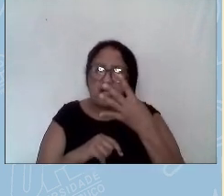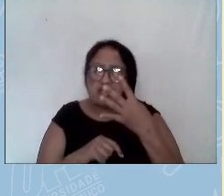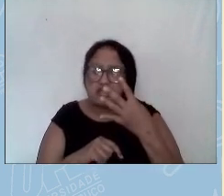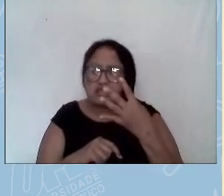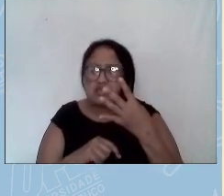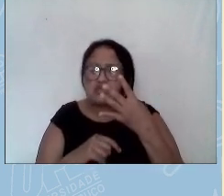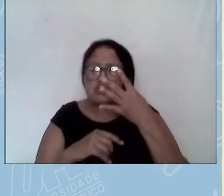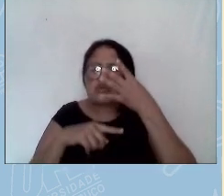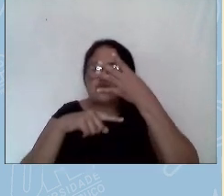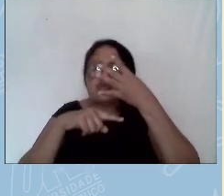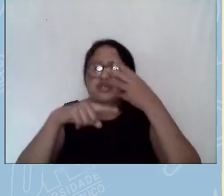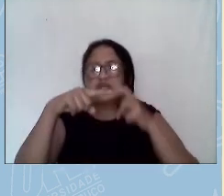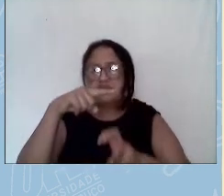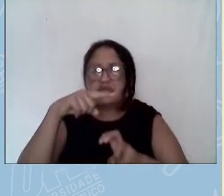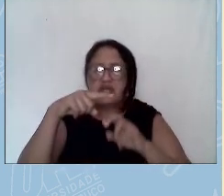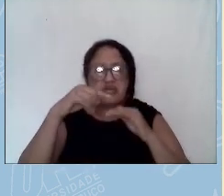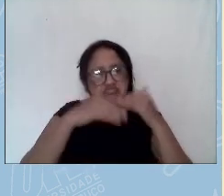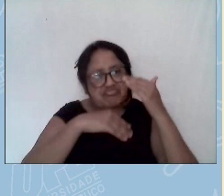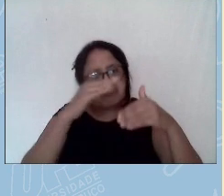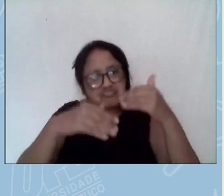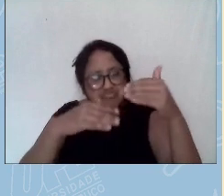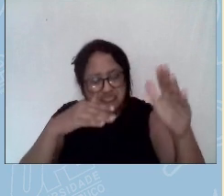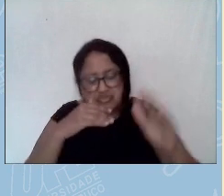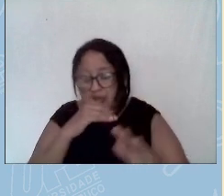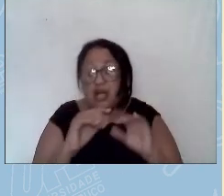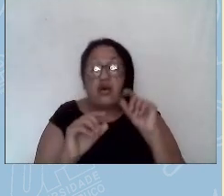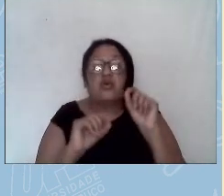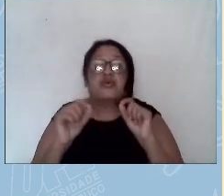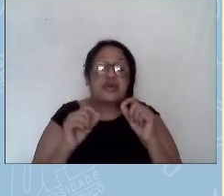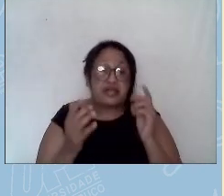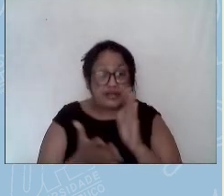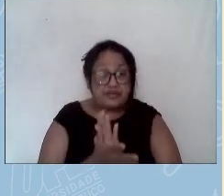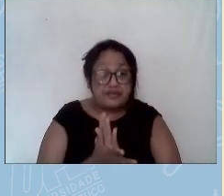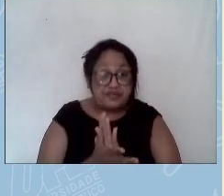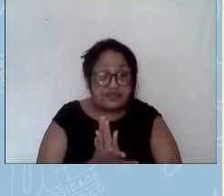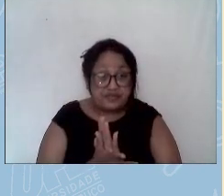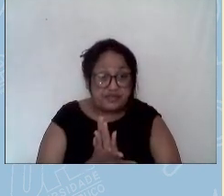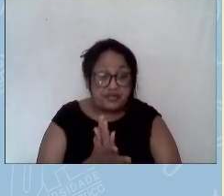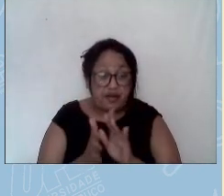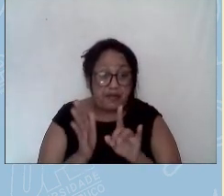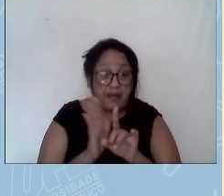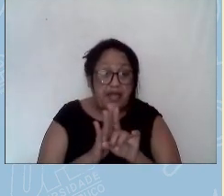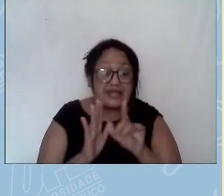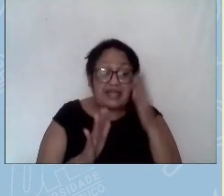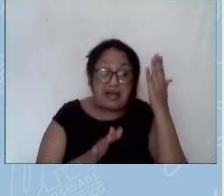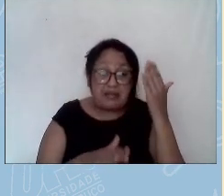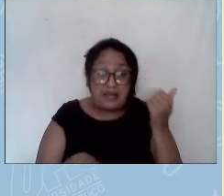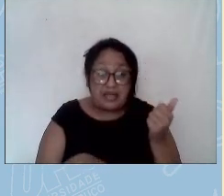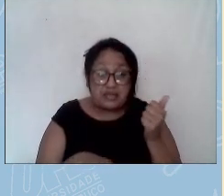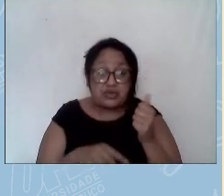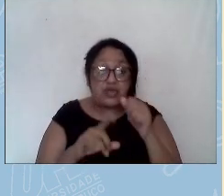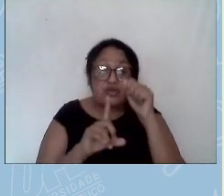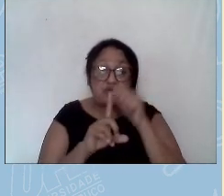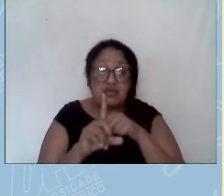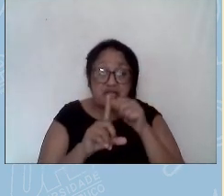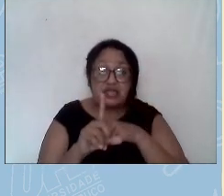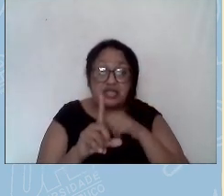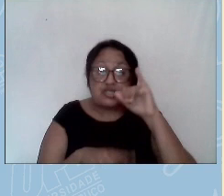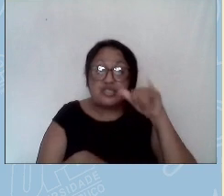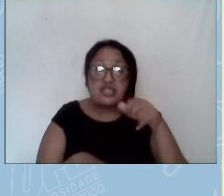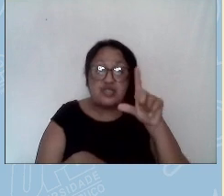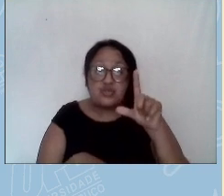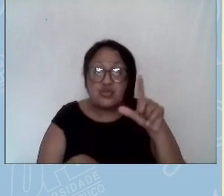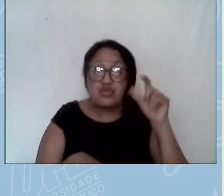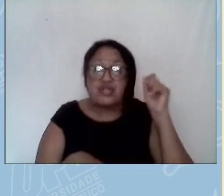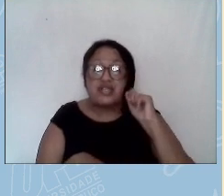diante o que era solicitado no item sabendo que os meses de julho e de agosto